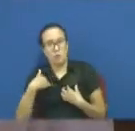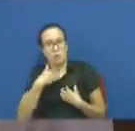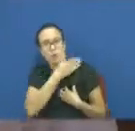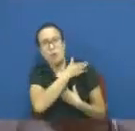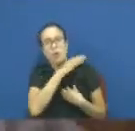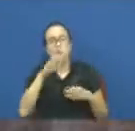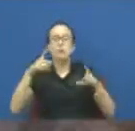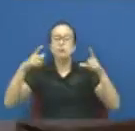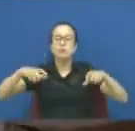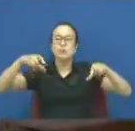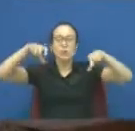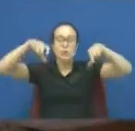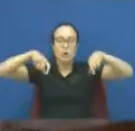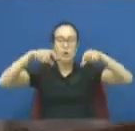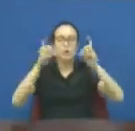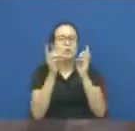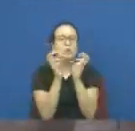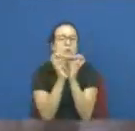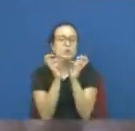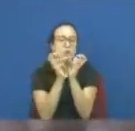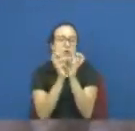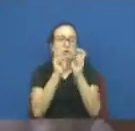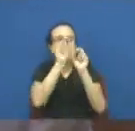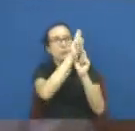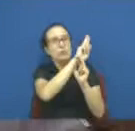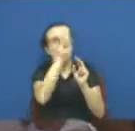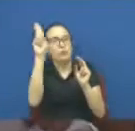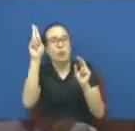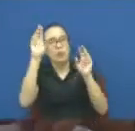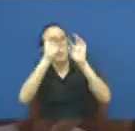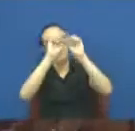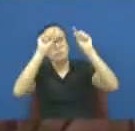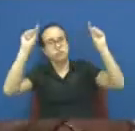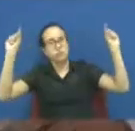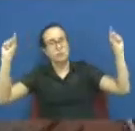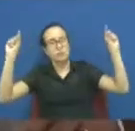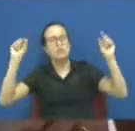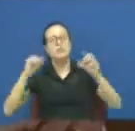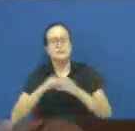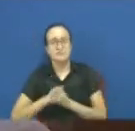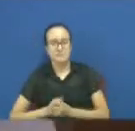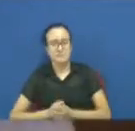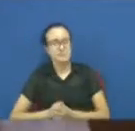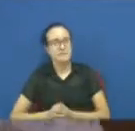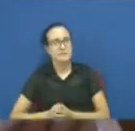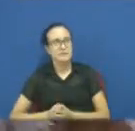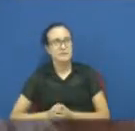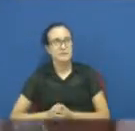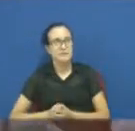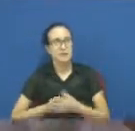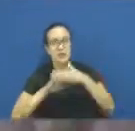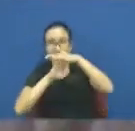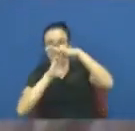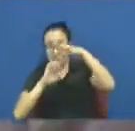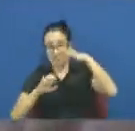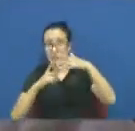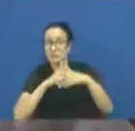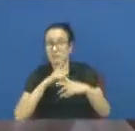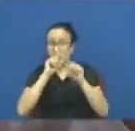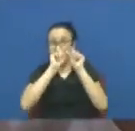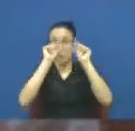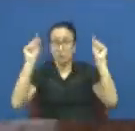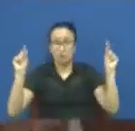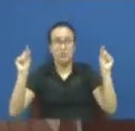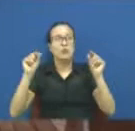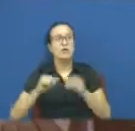ginásio Volucato, quem vai lá ver a CCR, se não me engano, a empresa, CCR vê lá